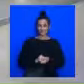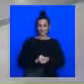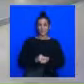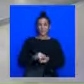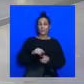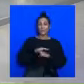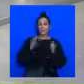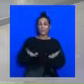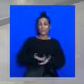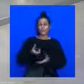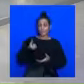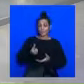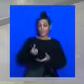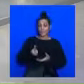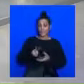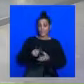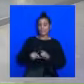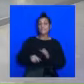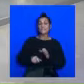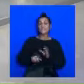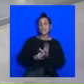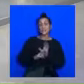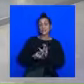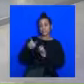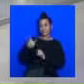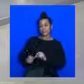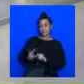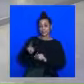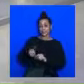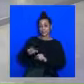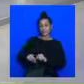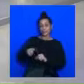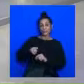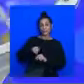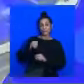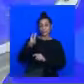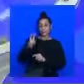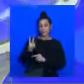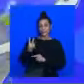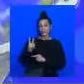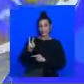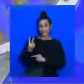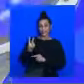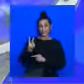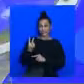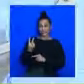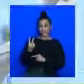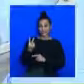Vamos para o sexto globo, que equivale à sexta coluna, número 2.